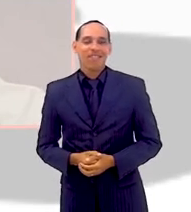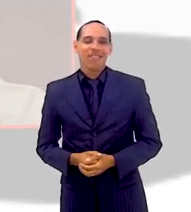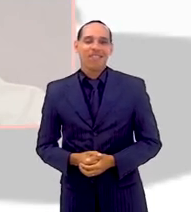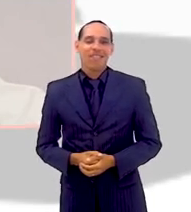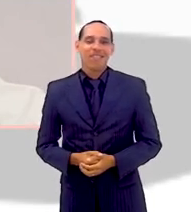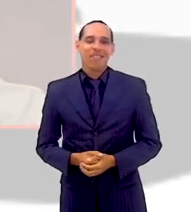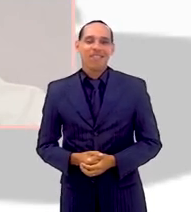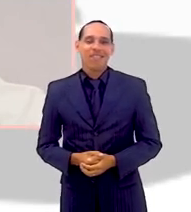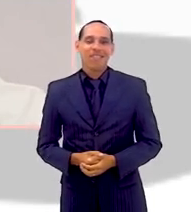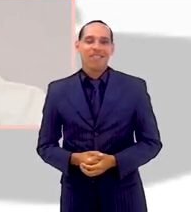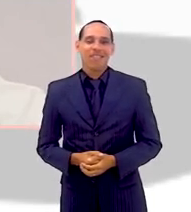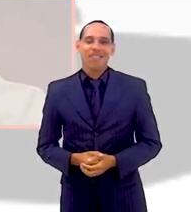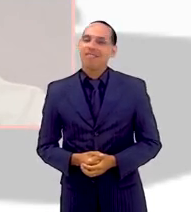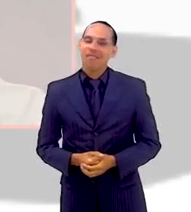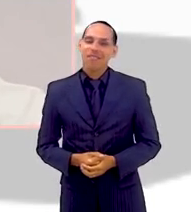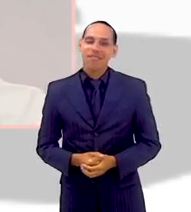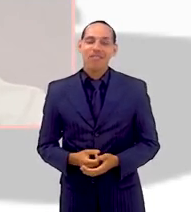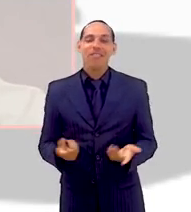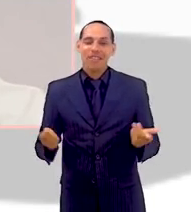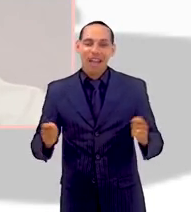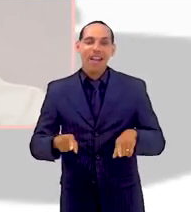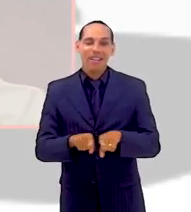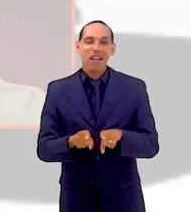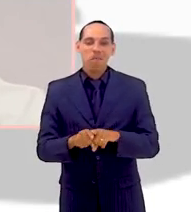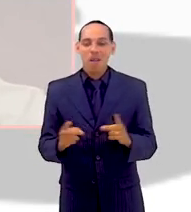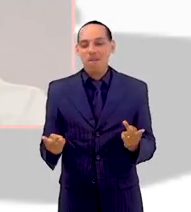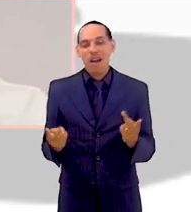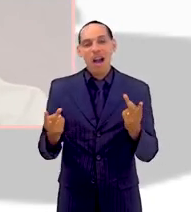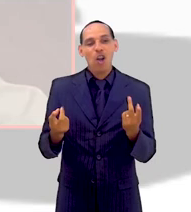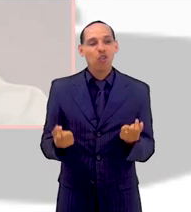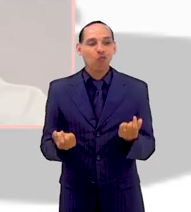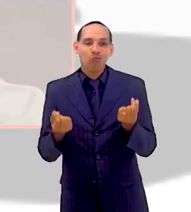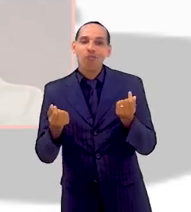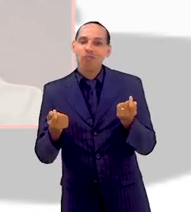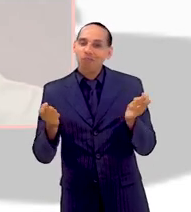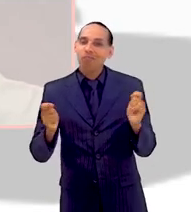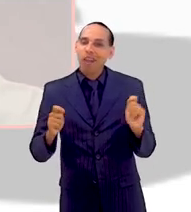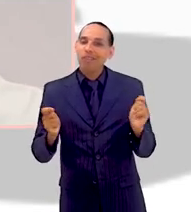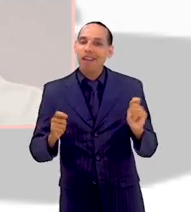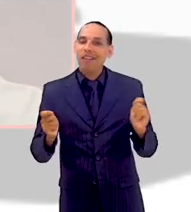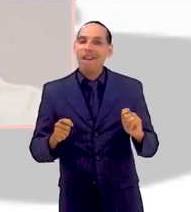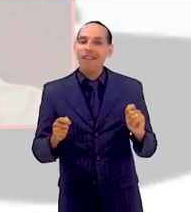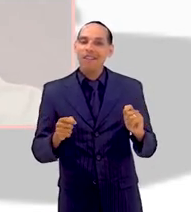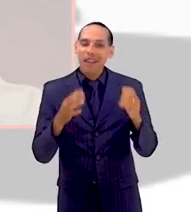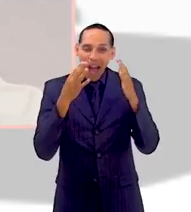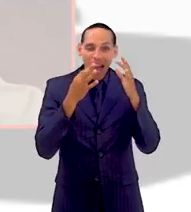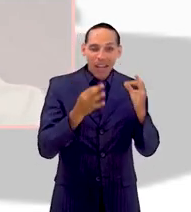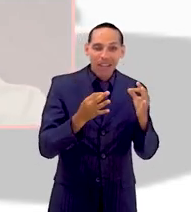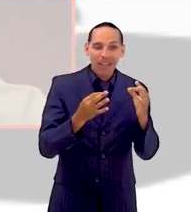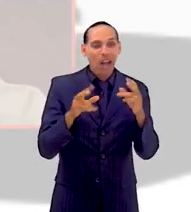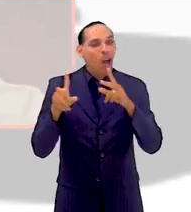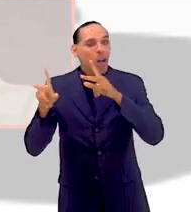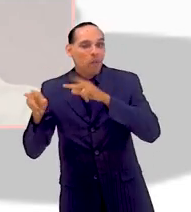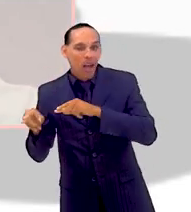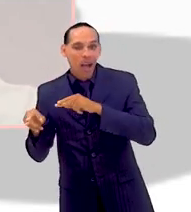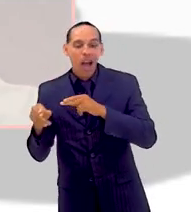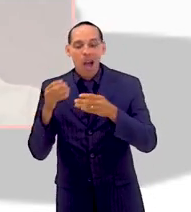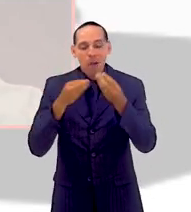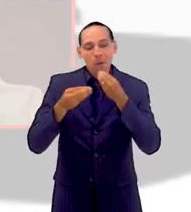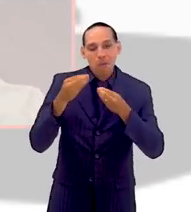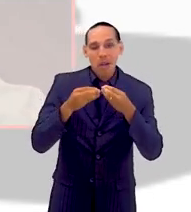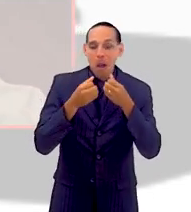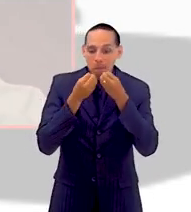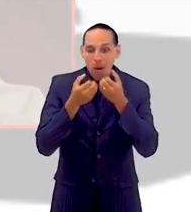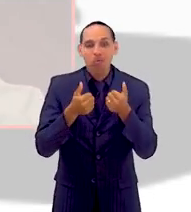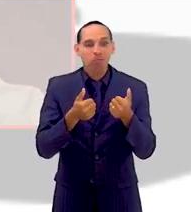potencialmente boa, para todos os bolsos, você acaba conjugando esse processo de atrativos, alimentação e hospedagem adequada.